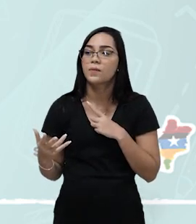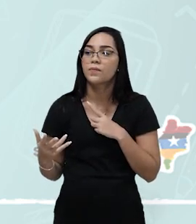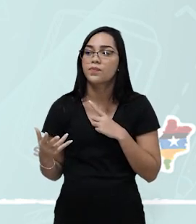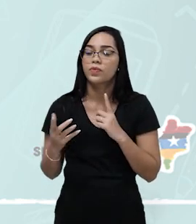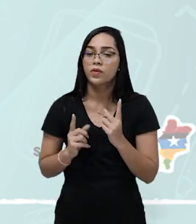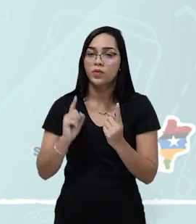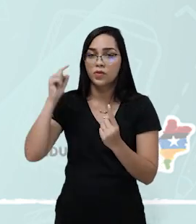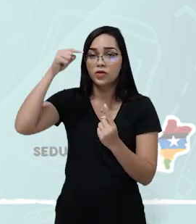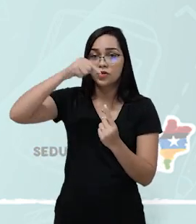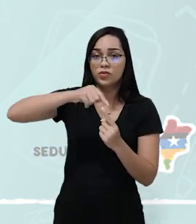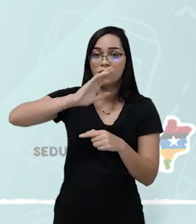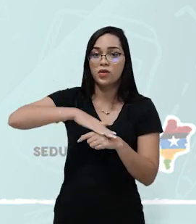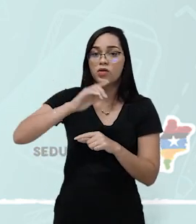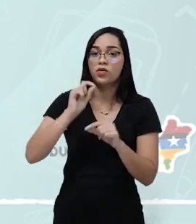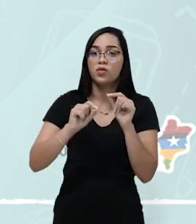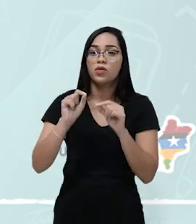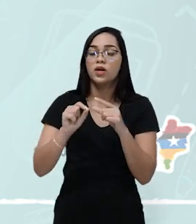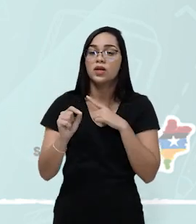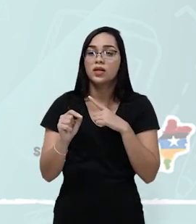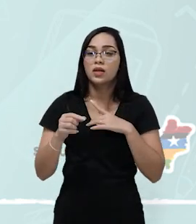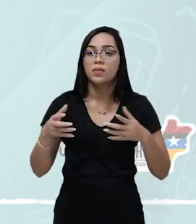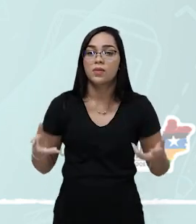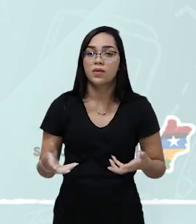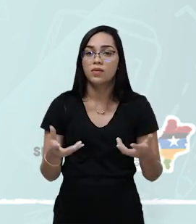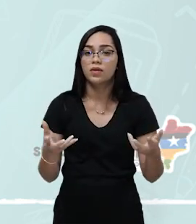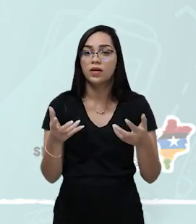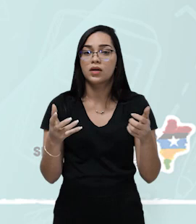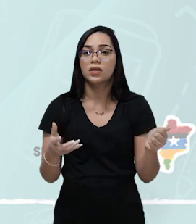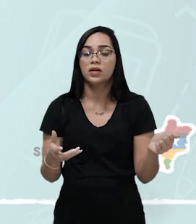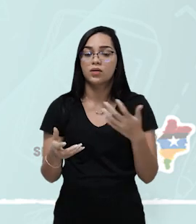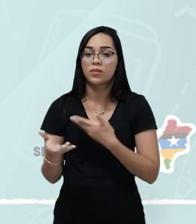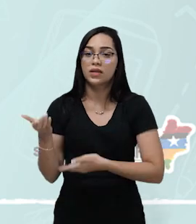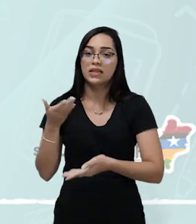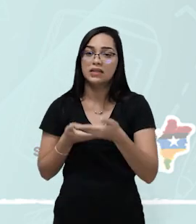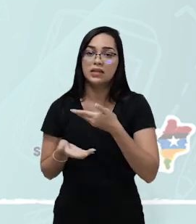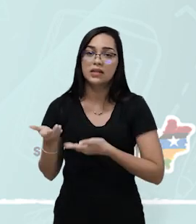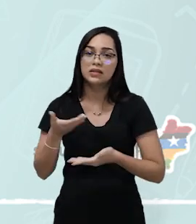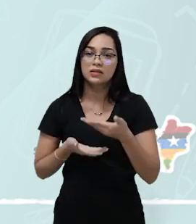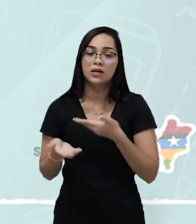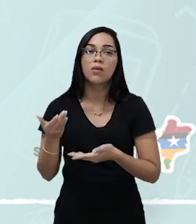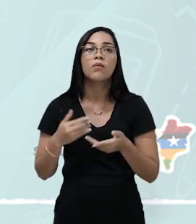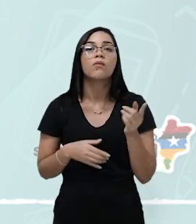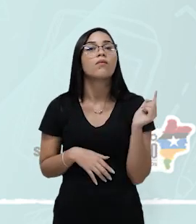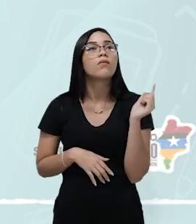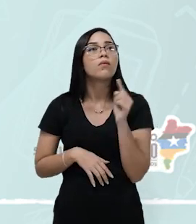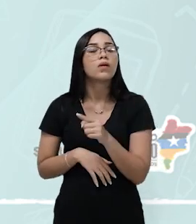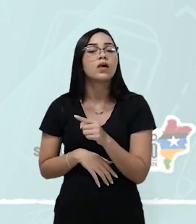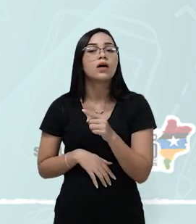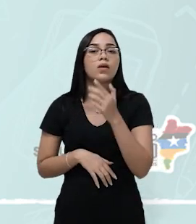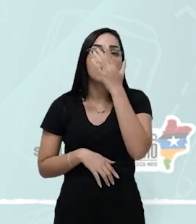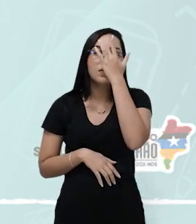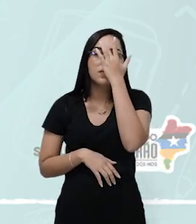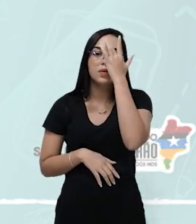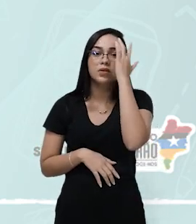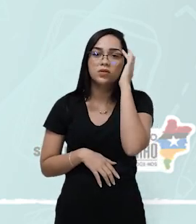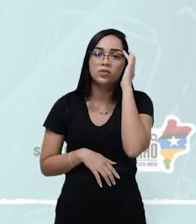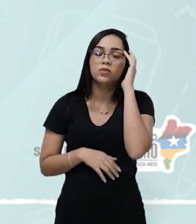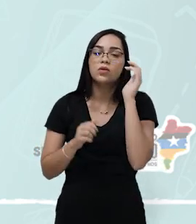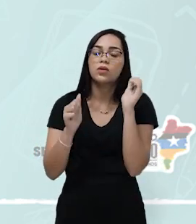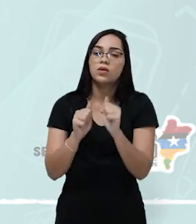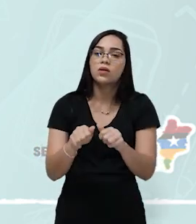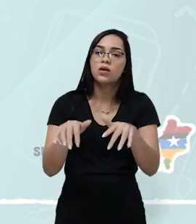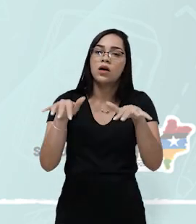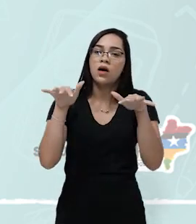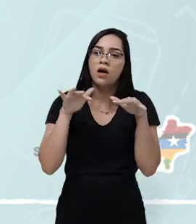o objetivo maior pauta-se por promover uma efetiva interação com o público espectador, onde a razão